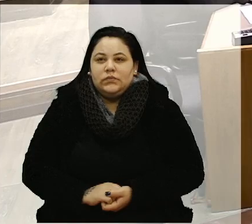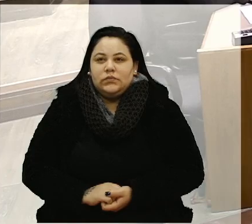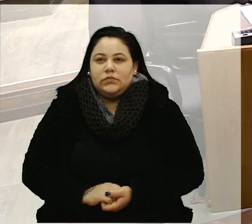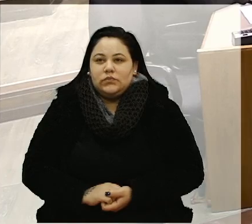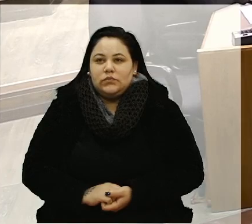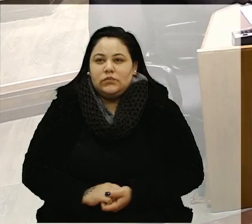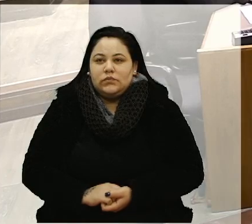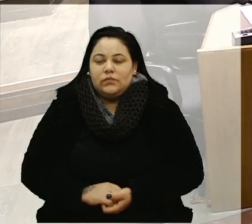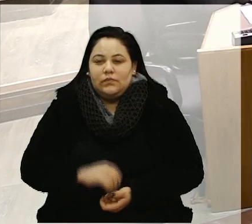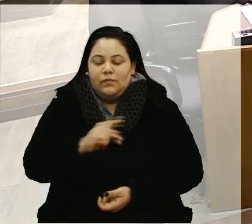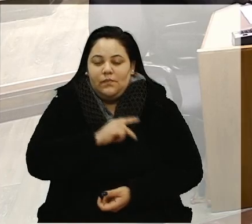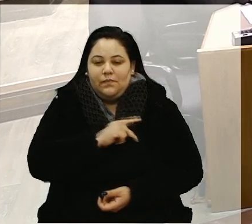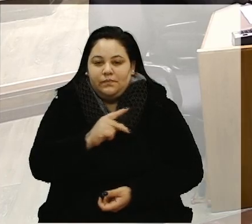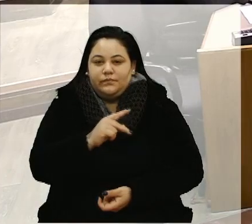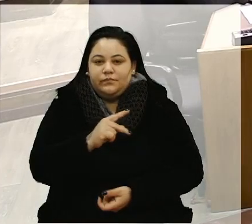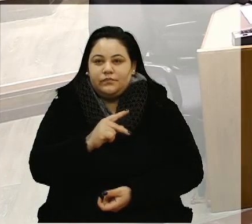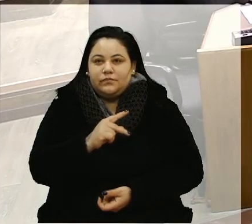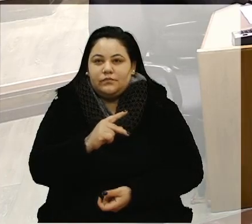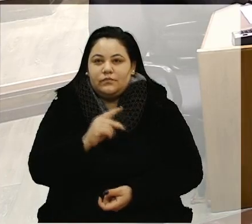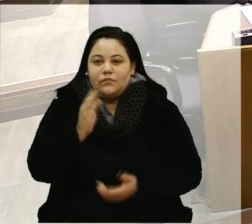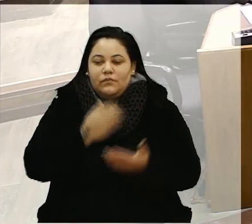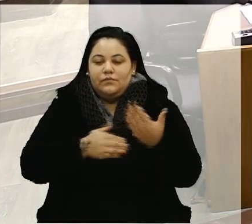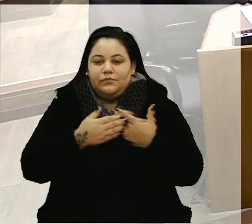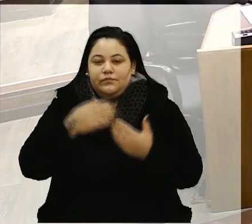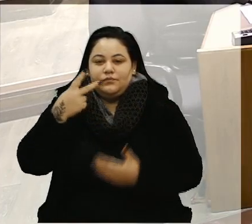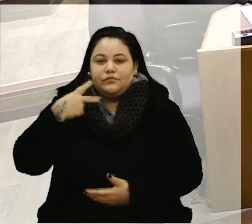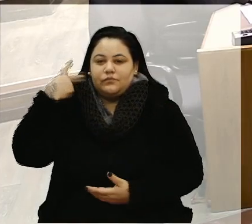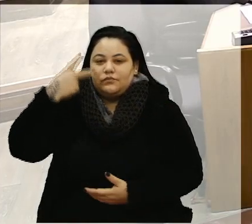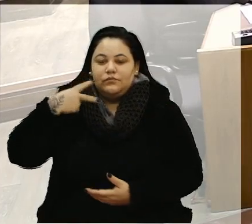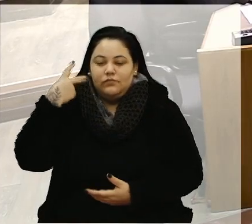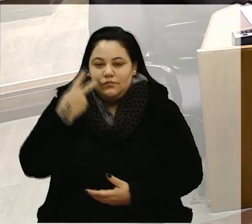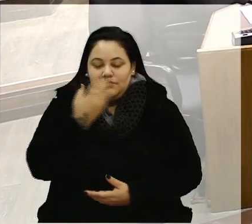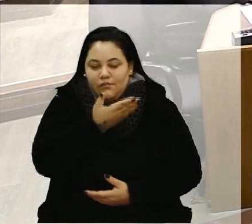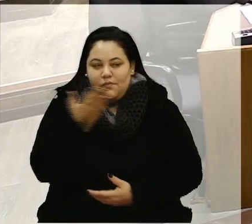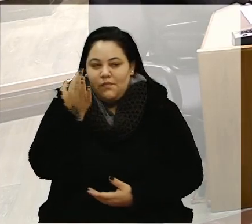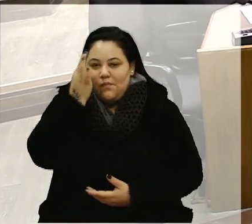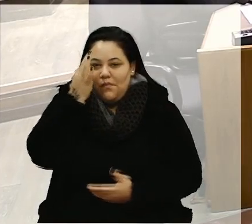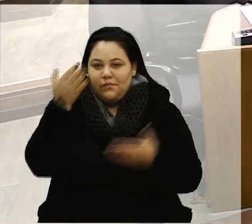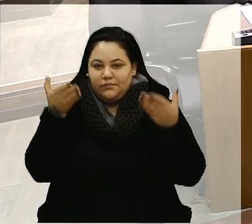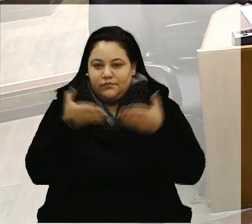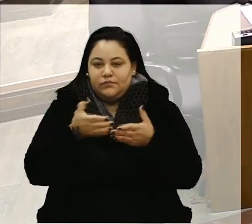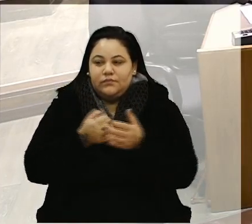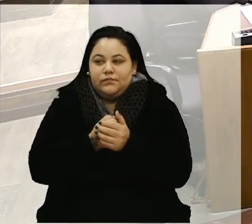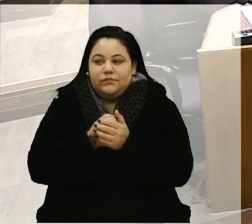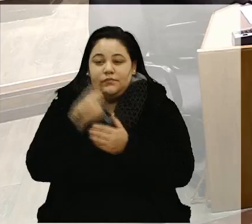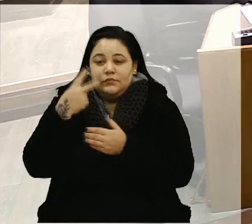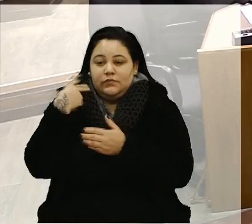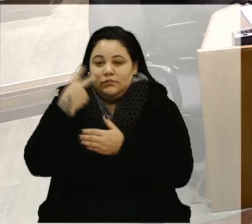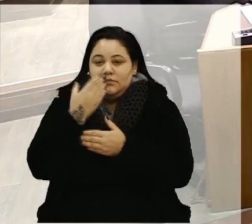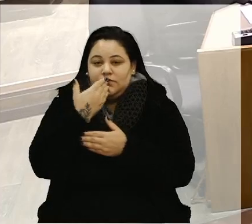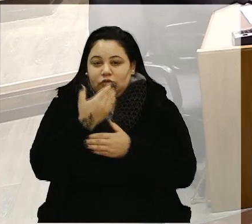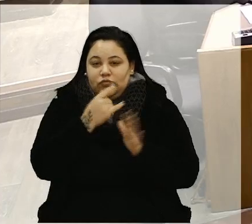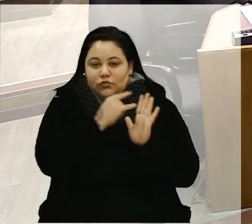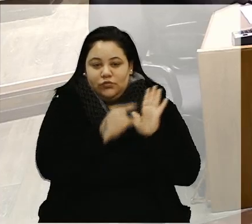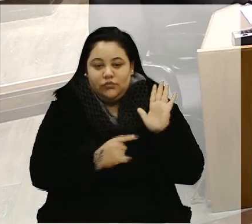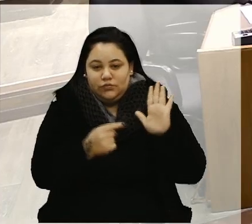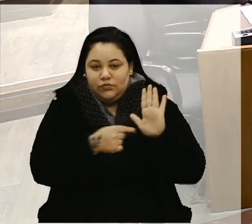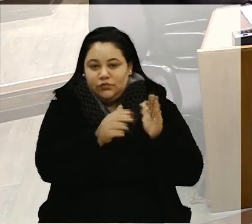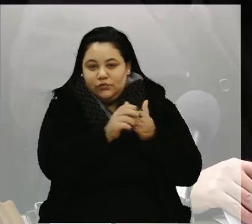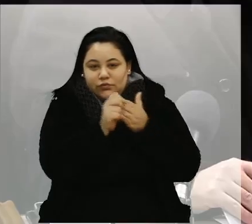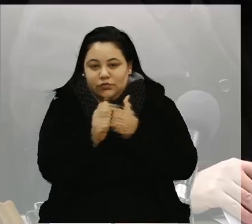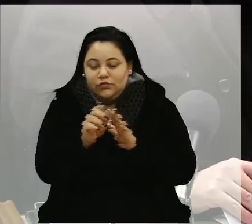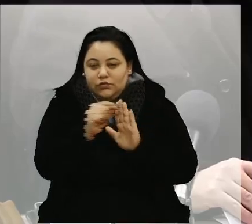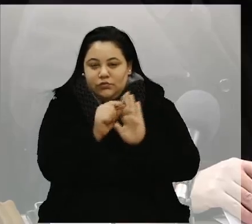Senhora Presidente, senhoras vereadoras e senhores vereadores, os vereadores que o presente subscrevem nos termos do